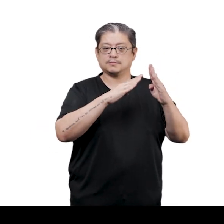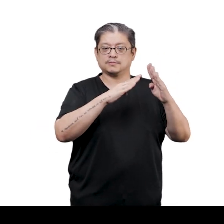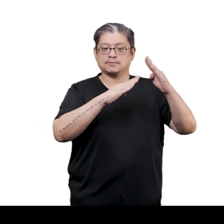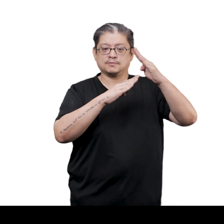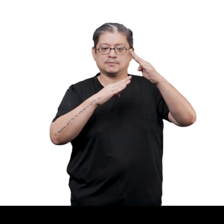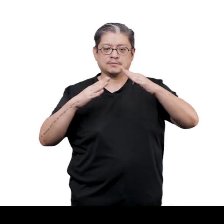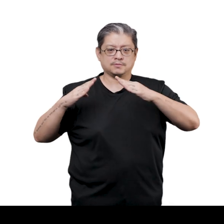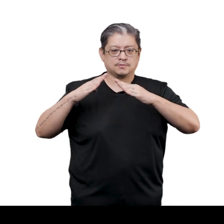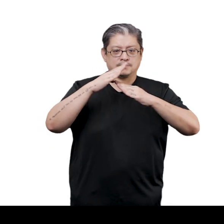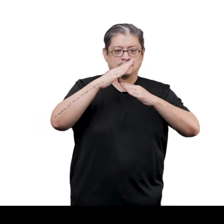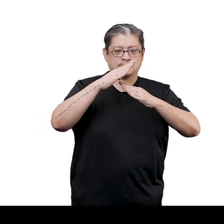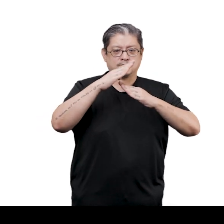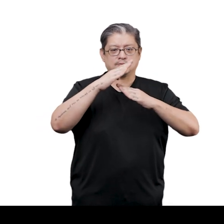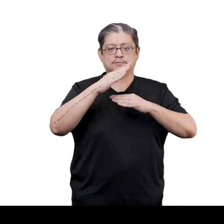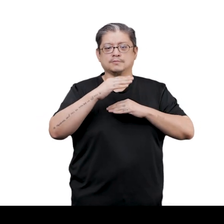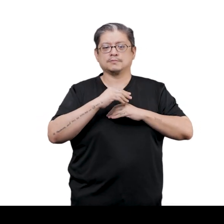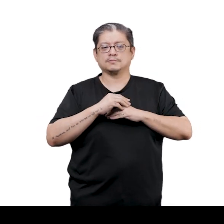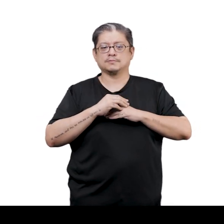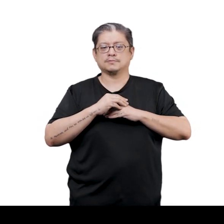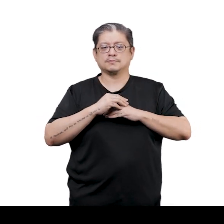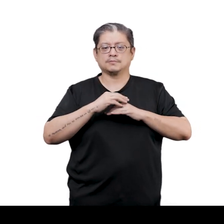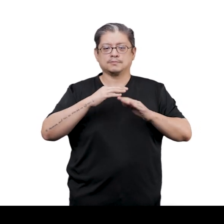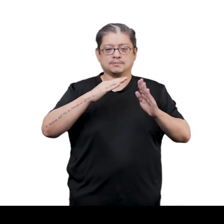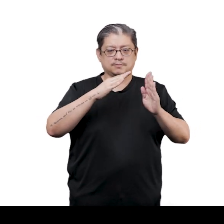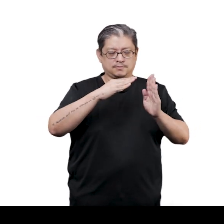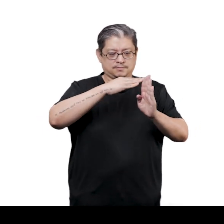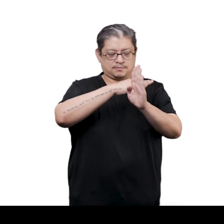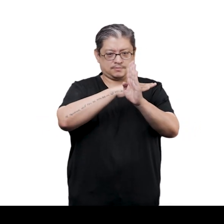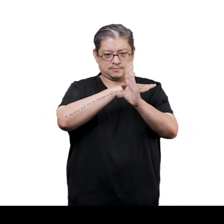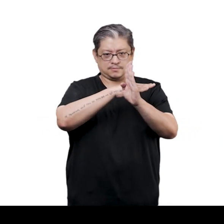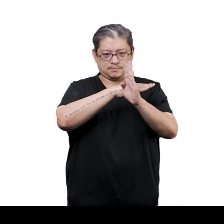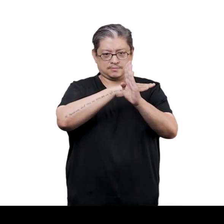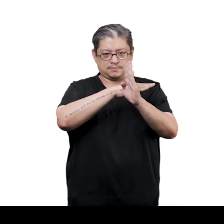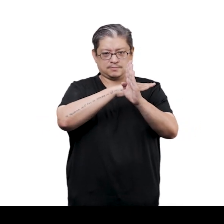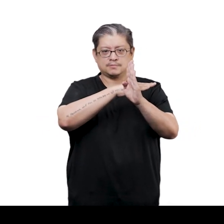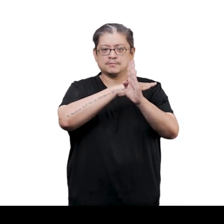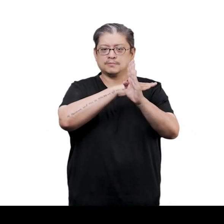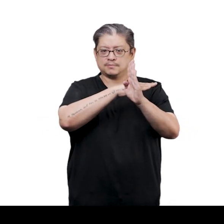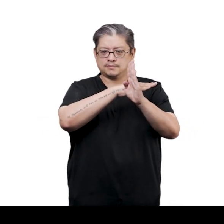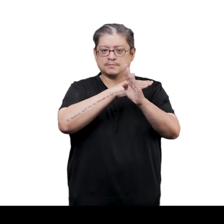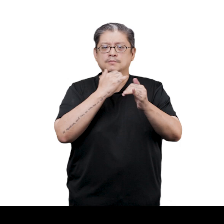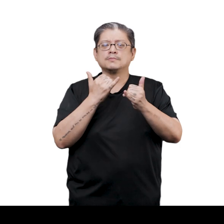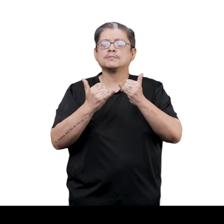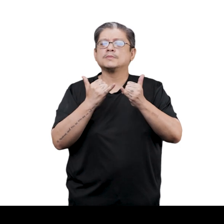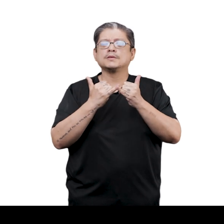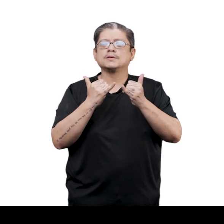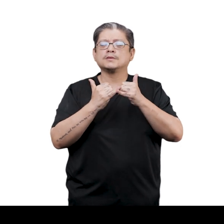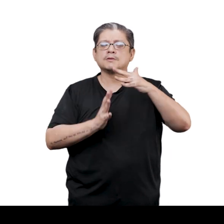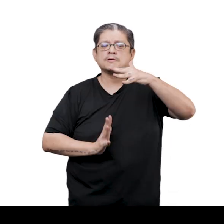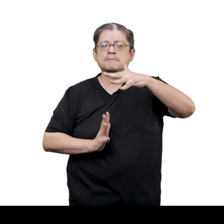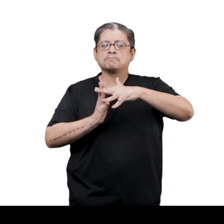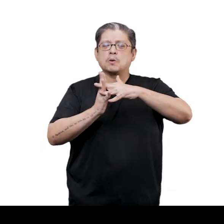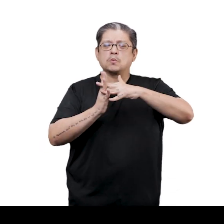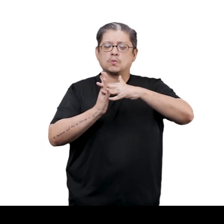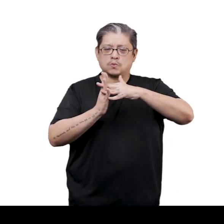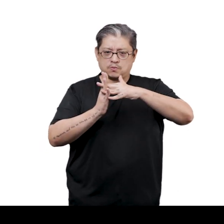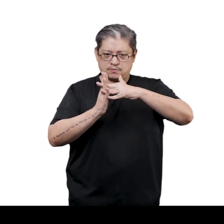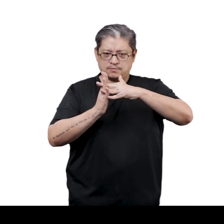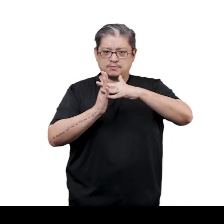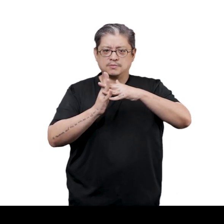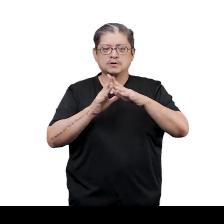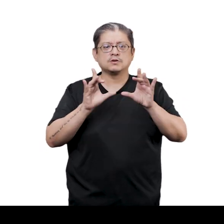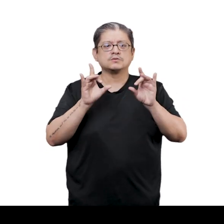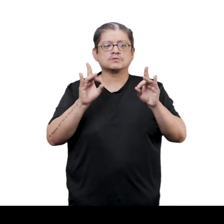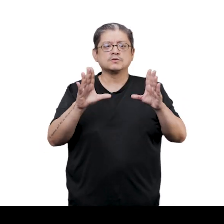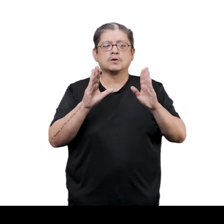coluna. Algumas dessas superfícies se projetam para fora, sugerindo prateleiras ou nichos que rompem a